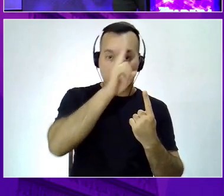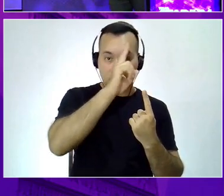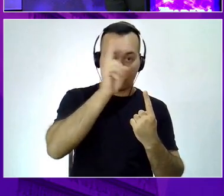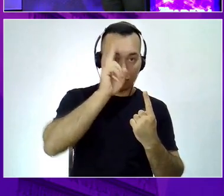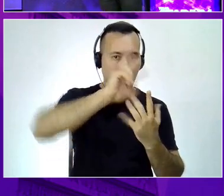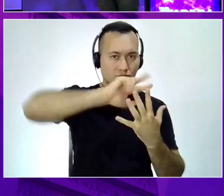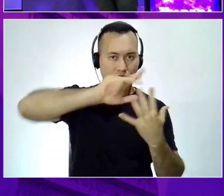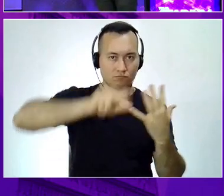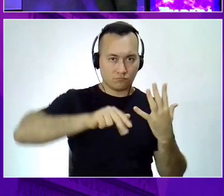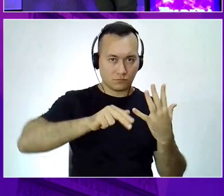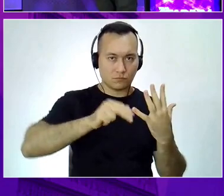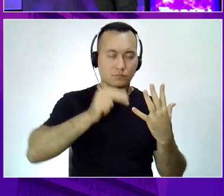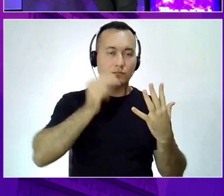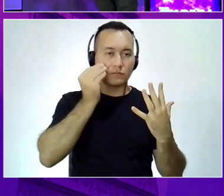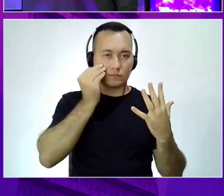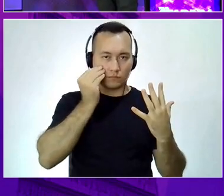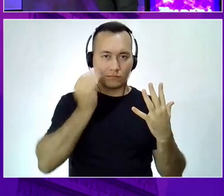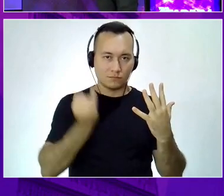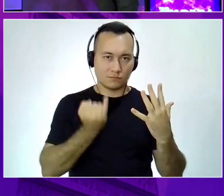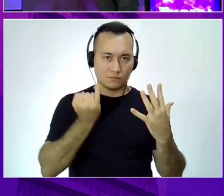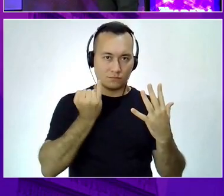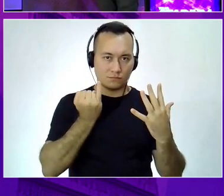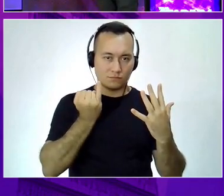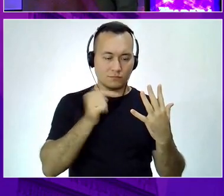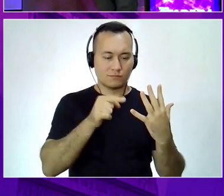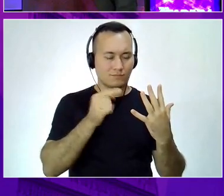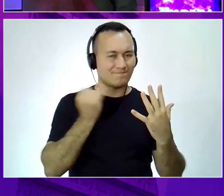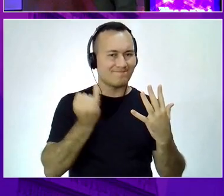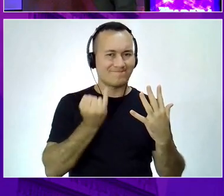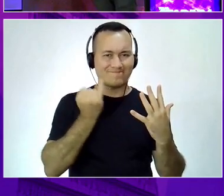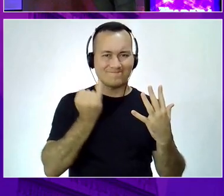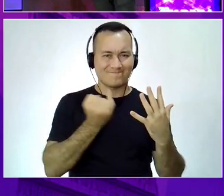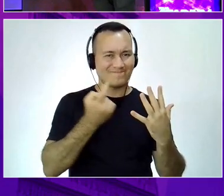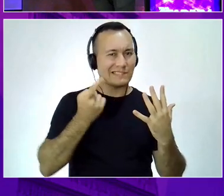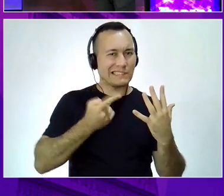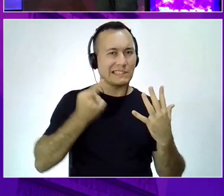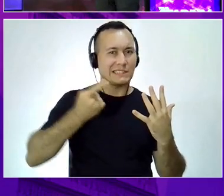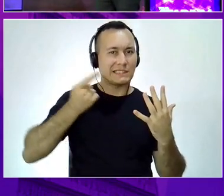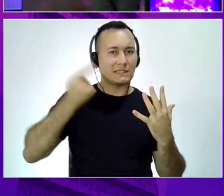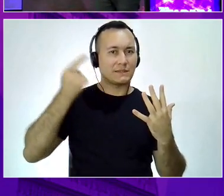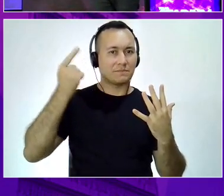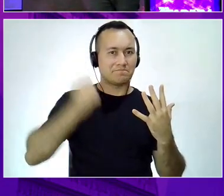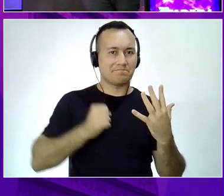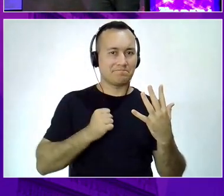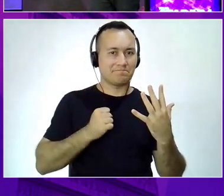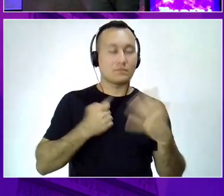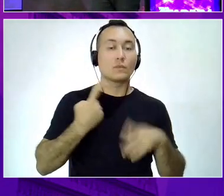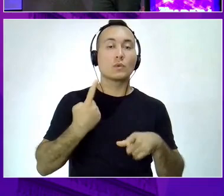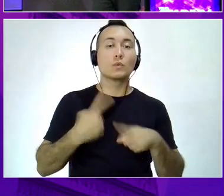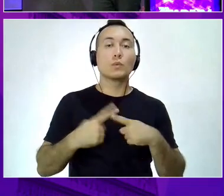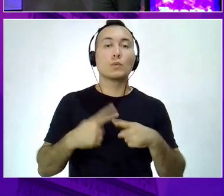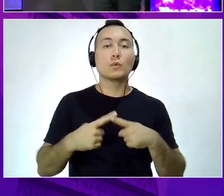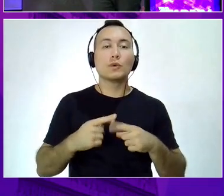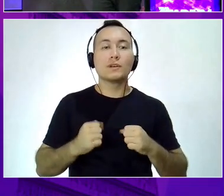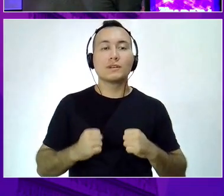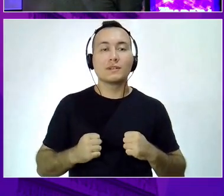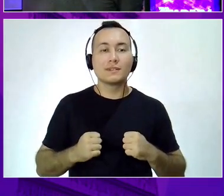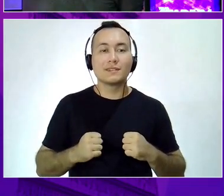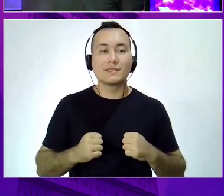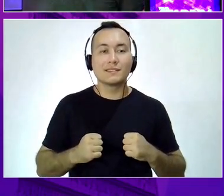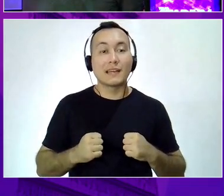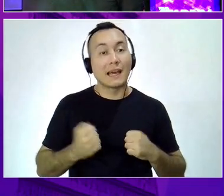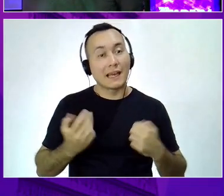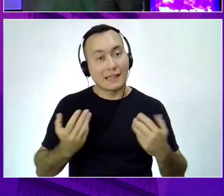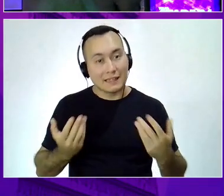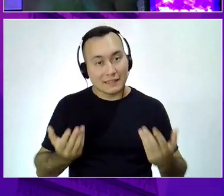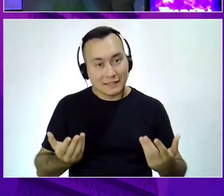o primeiro, tá aqui não por acaso. Mas ele tá em destaque separadinho, porque para